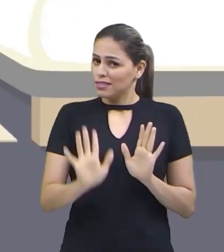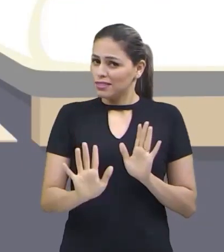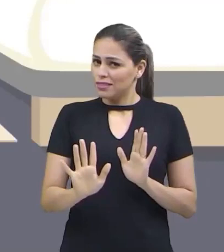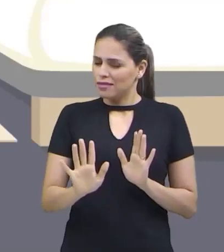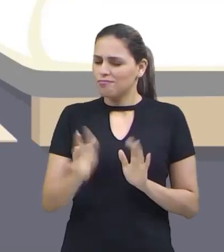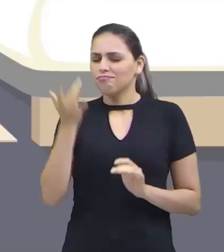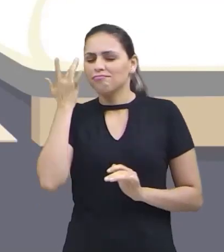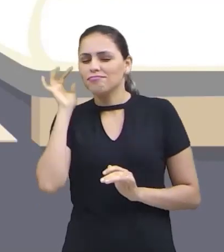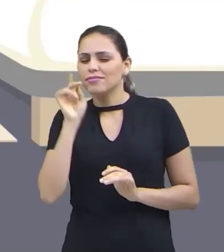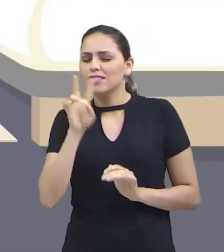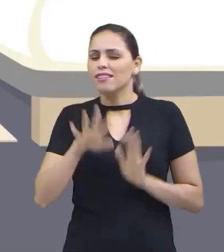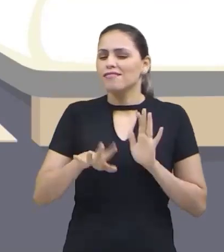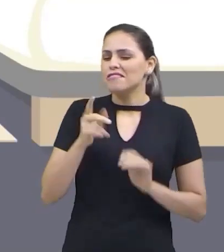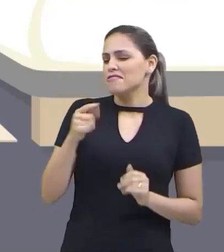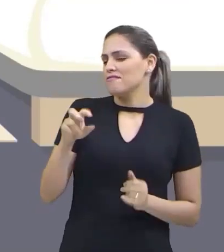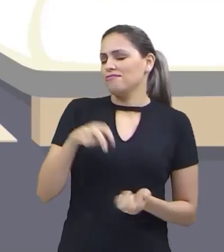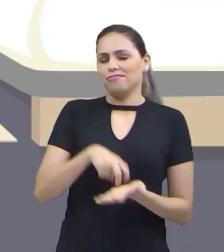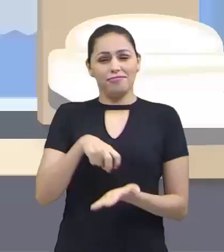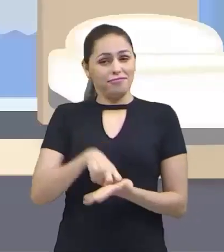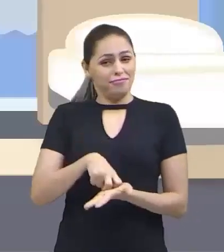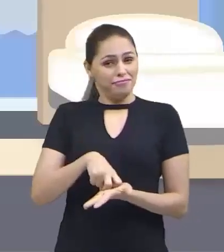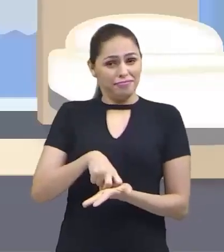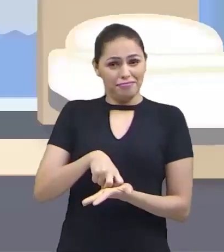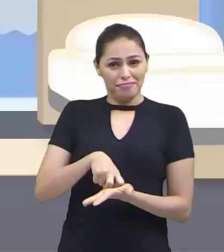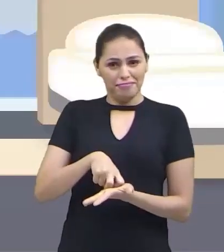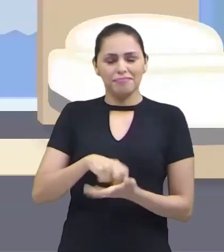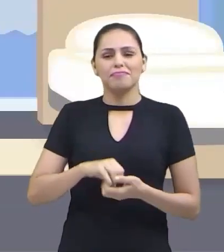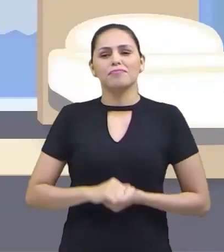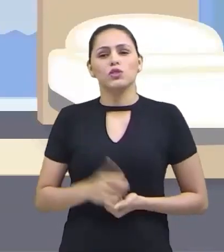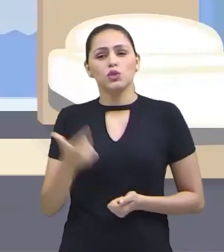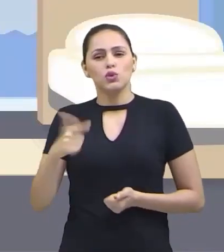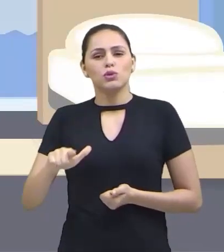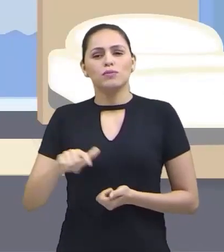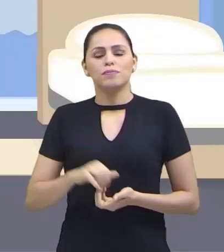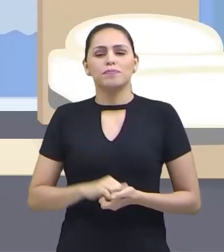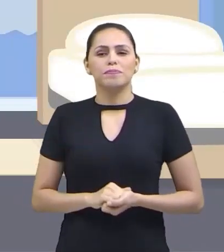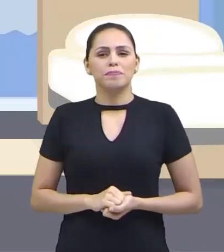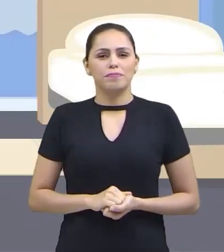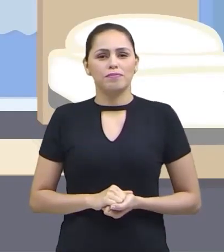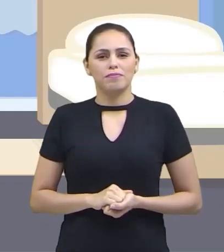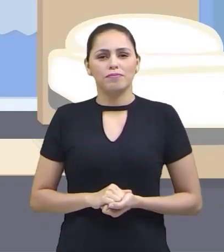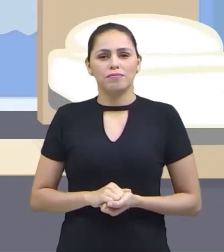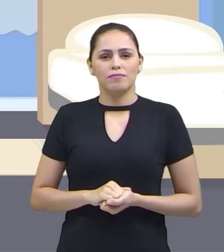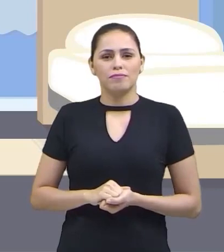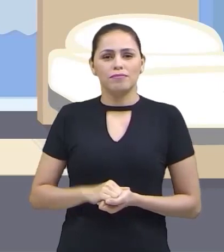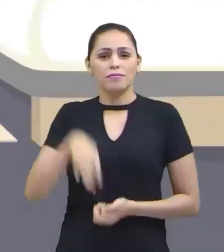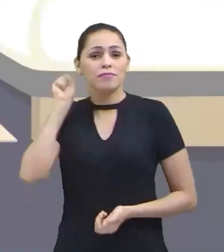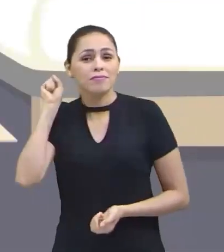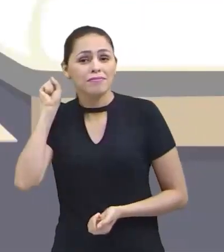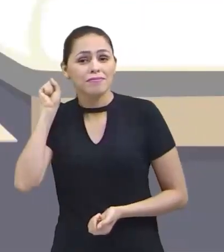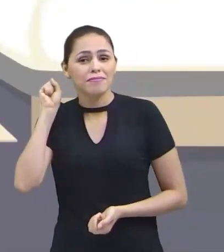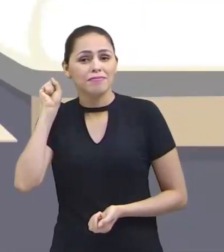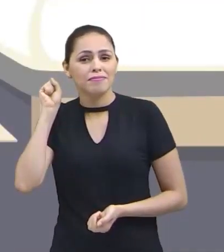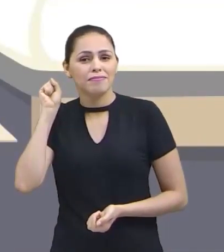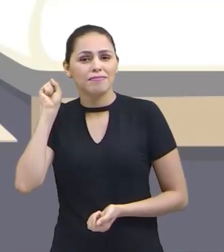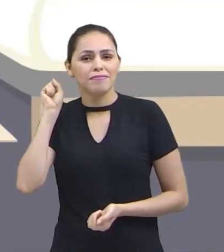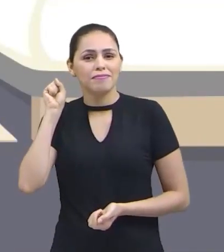tem gente que não tá fazendo a posição de escuta. Mais uma vez, eu quero ver você todo mundo fazendo agora comigo. Um, dois, três e... Posição de